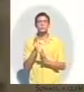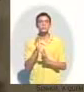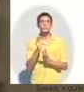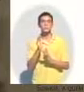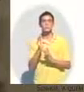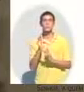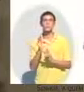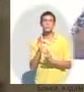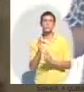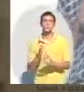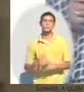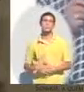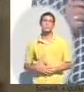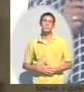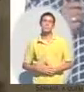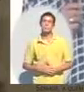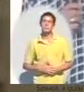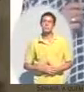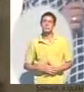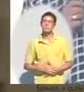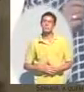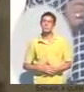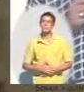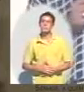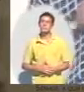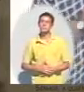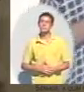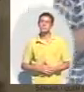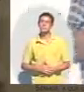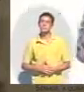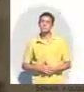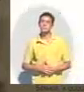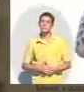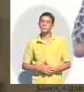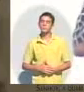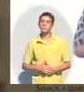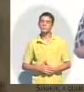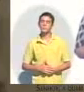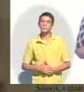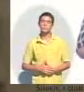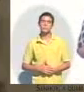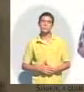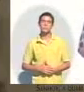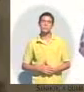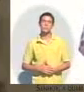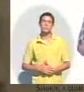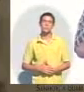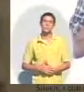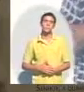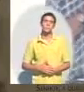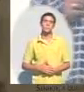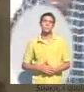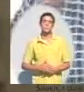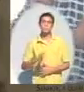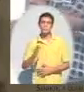Por que que Jesus deu essa palavra no singular, se o que mais tinha ali era sacerdote? E